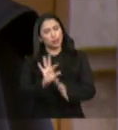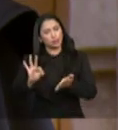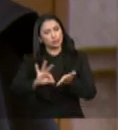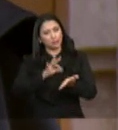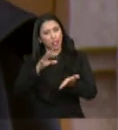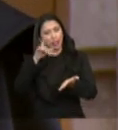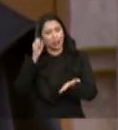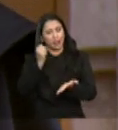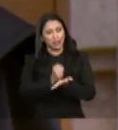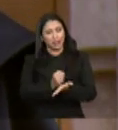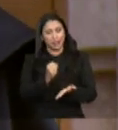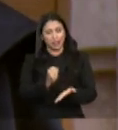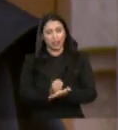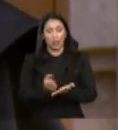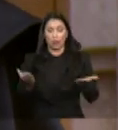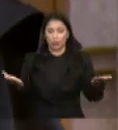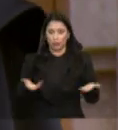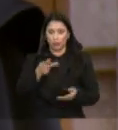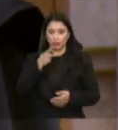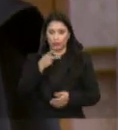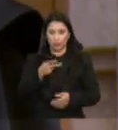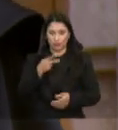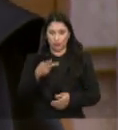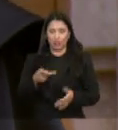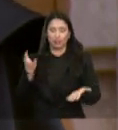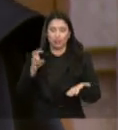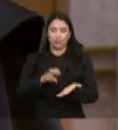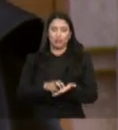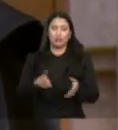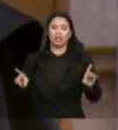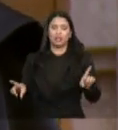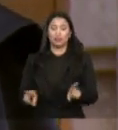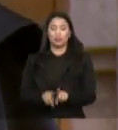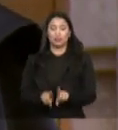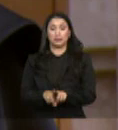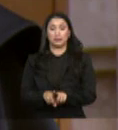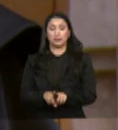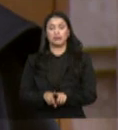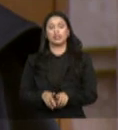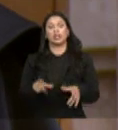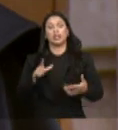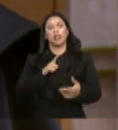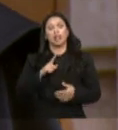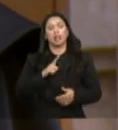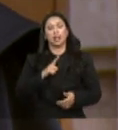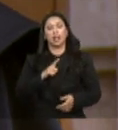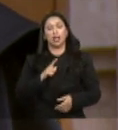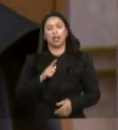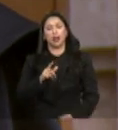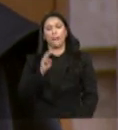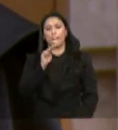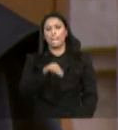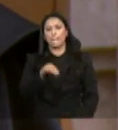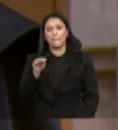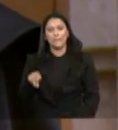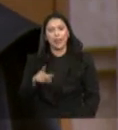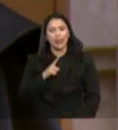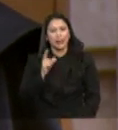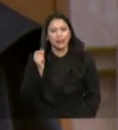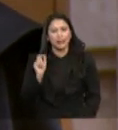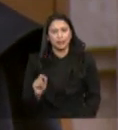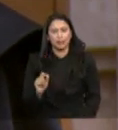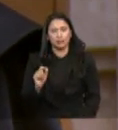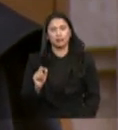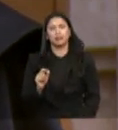Embaixador falou isso de manhã era o juiz consulta o mestre e como ele mesmo com Evidente modéstia